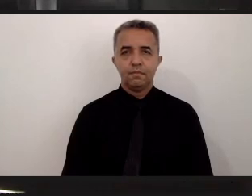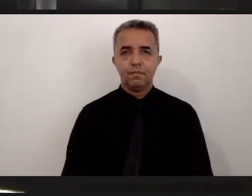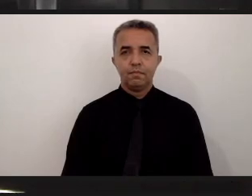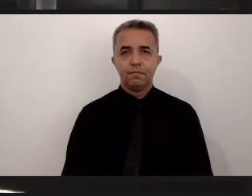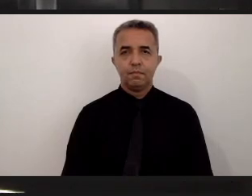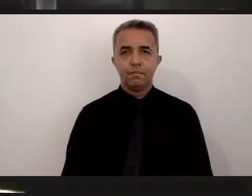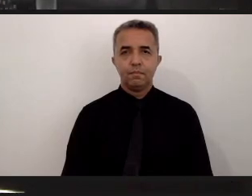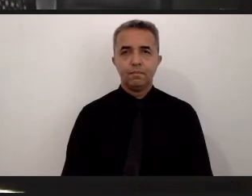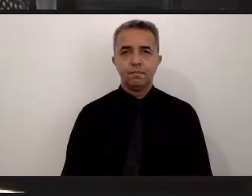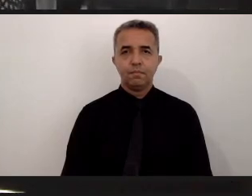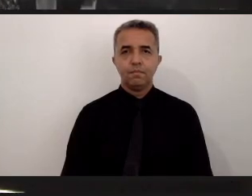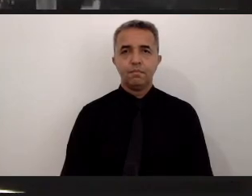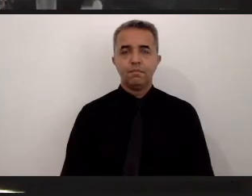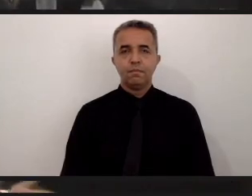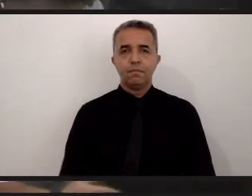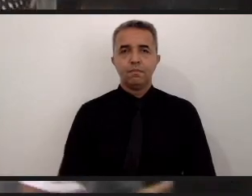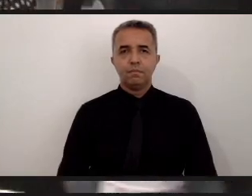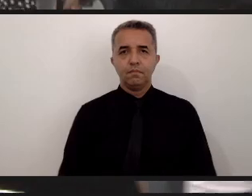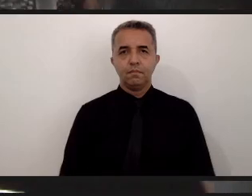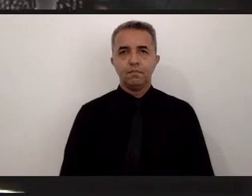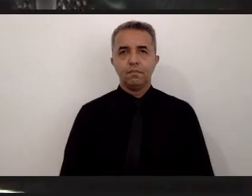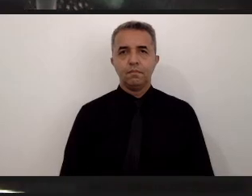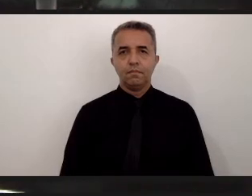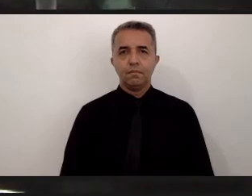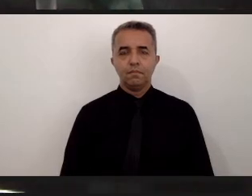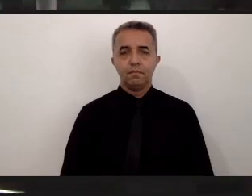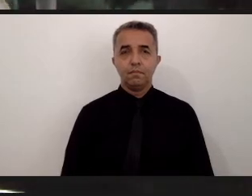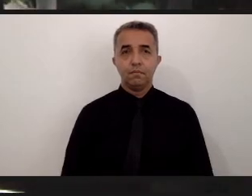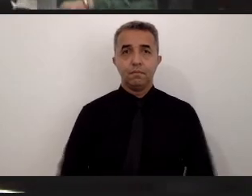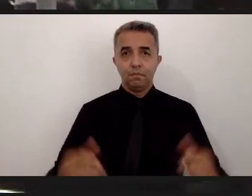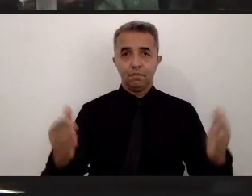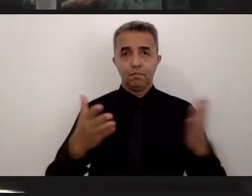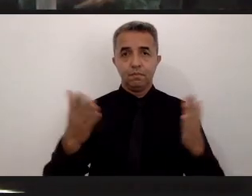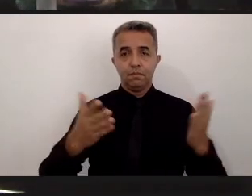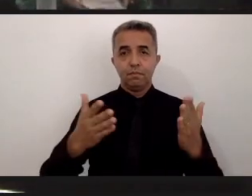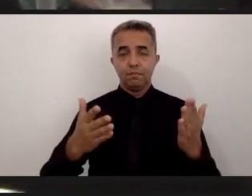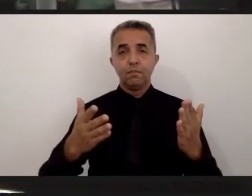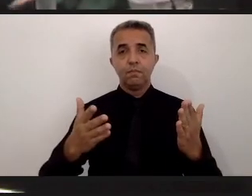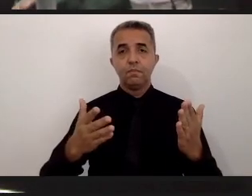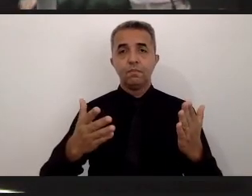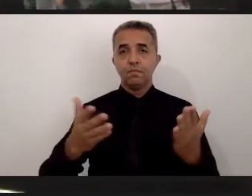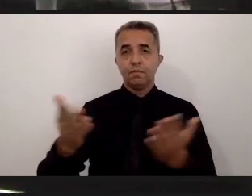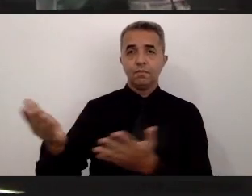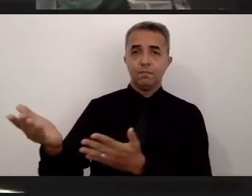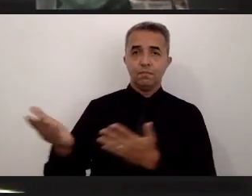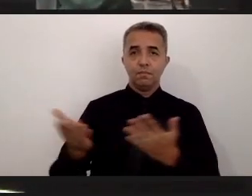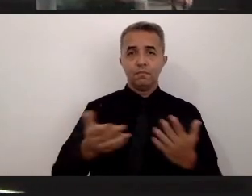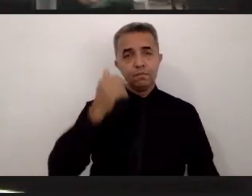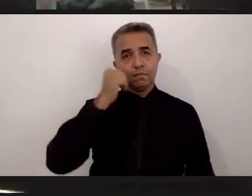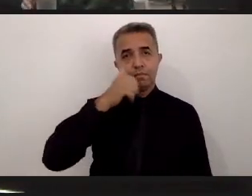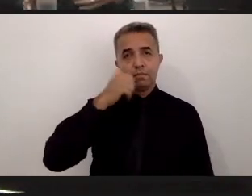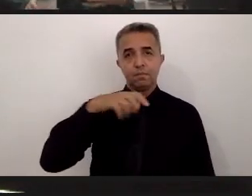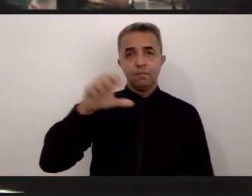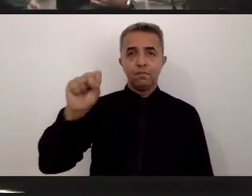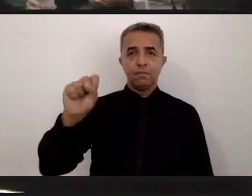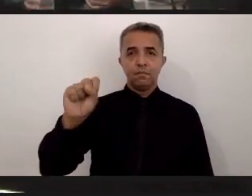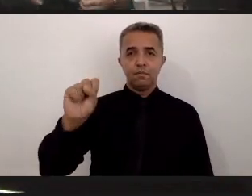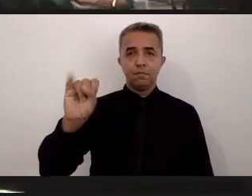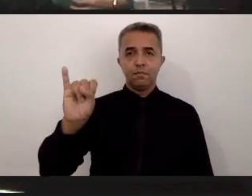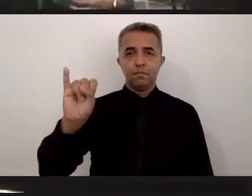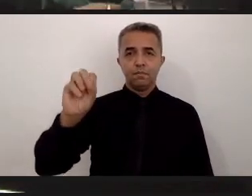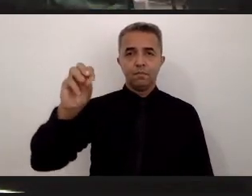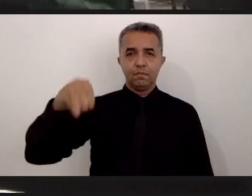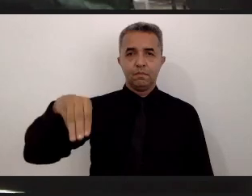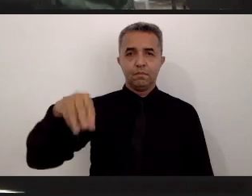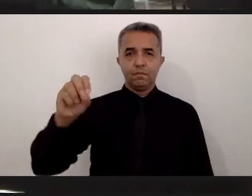Agradeço aqui a doutora Ingrid. E na sequência eu passo a palavra para Simone Delagnol. Tive o privilégio de